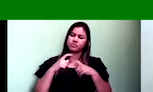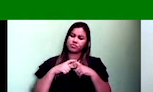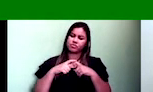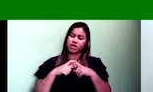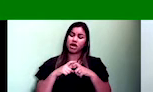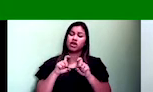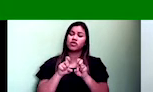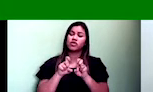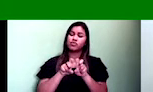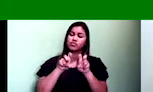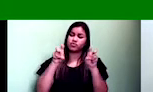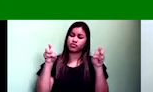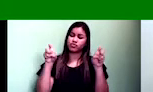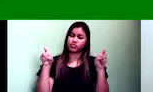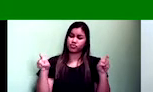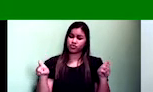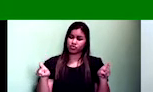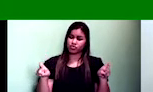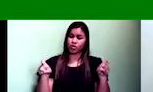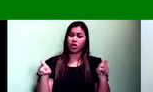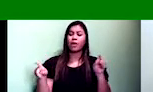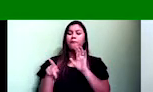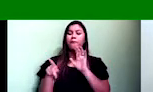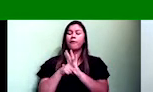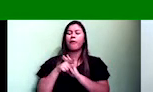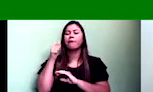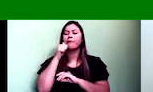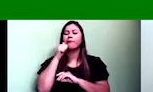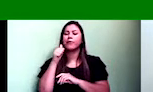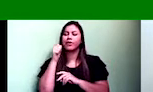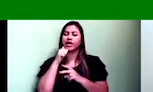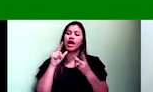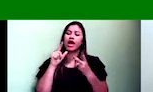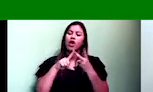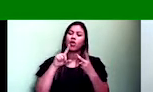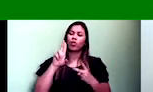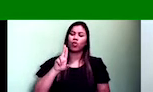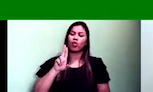mulheres, urologista para homens.